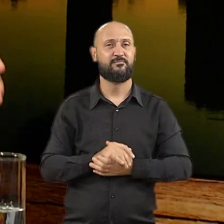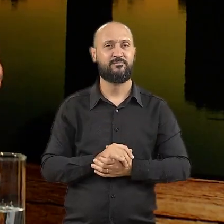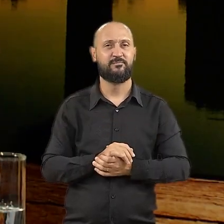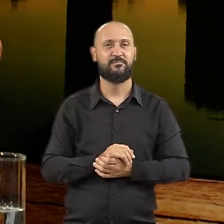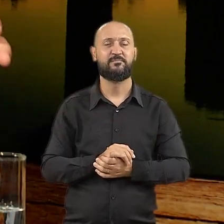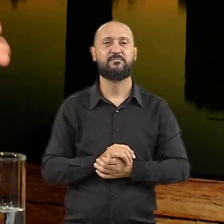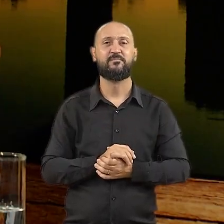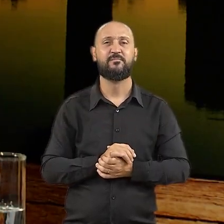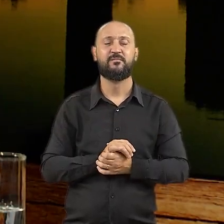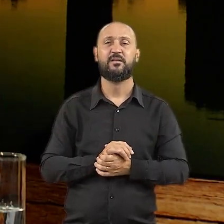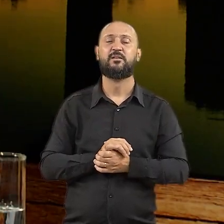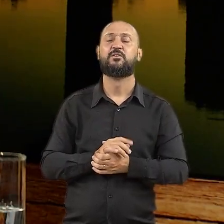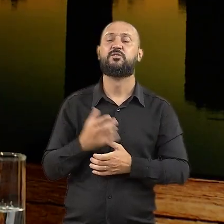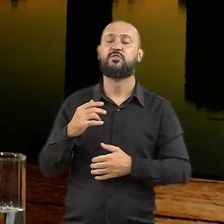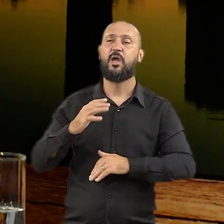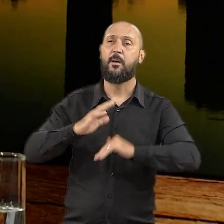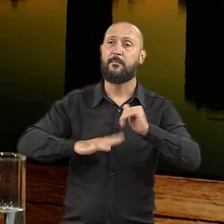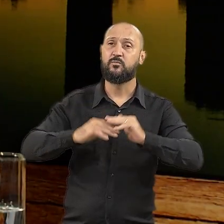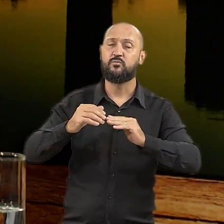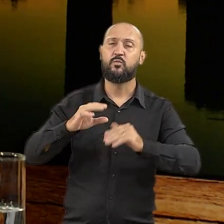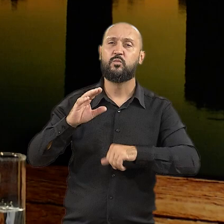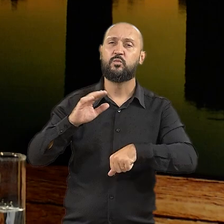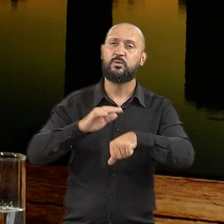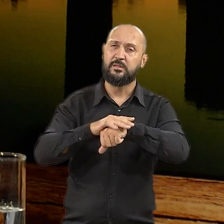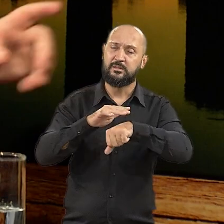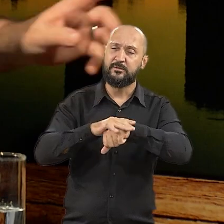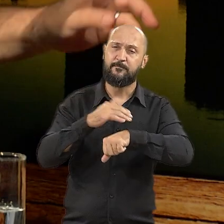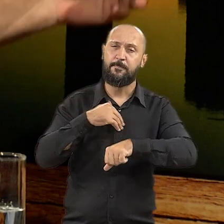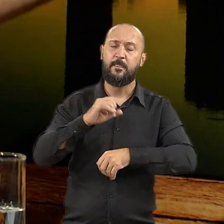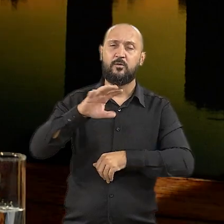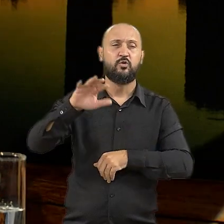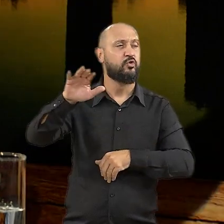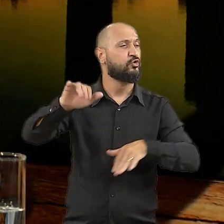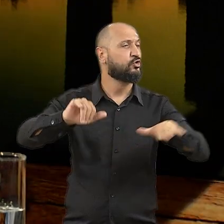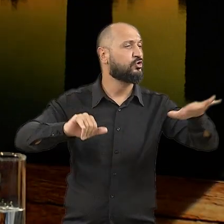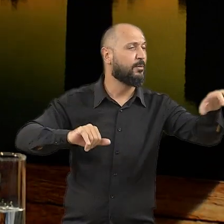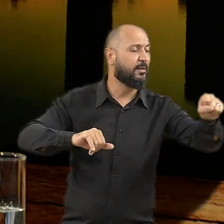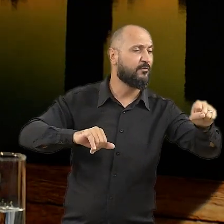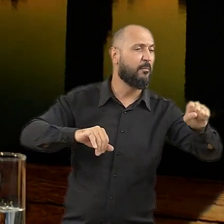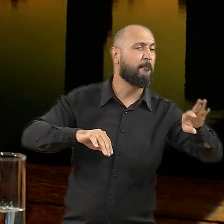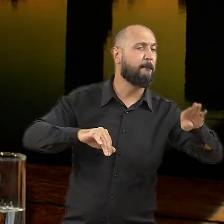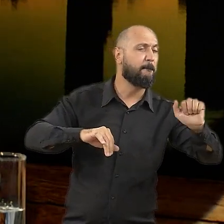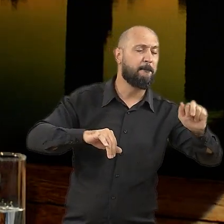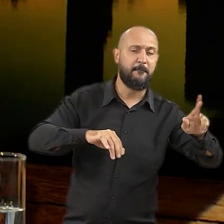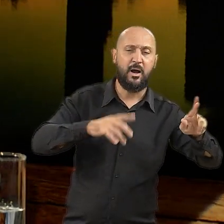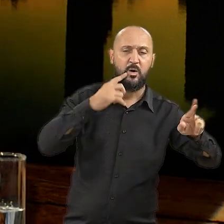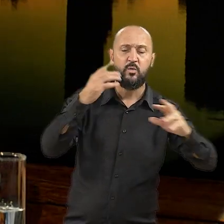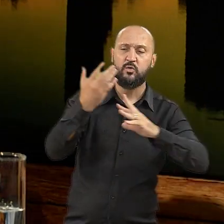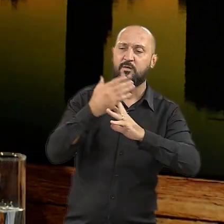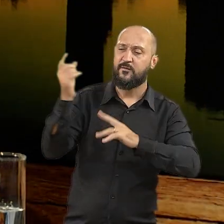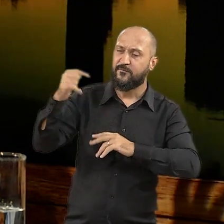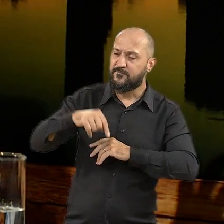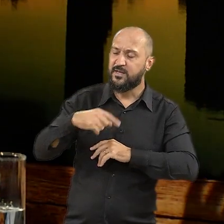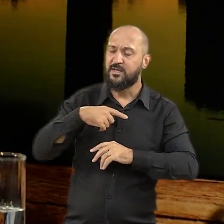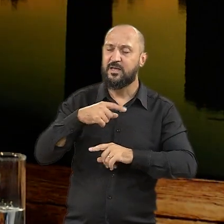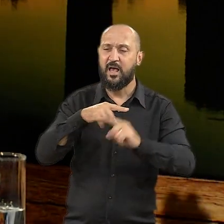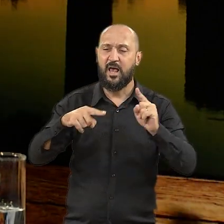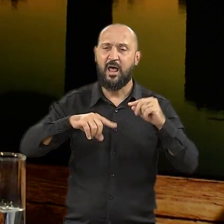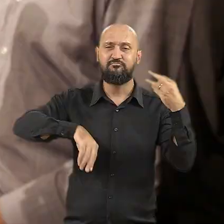exemplo, tinha um músico fixo da noite, mas eu saía e catava de um outro bar alguém no intervalo e vinha e